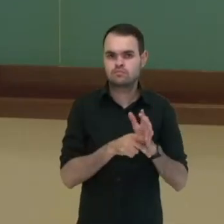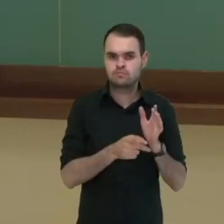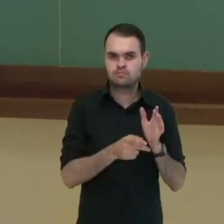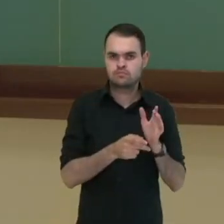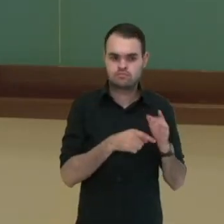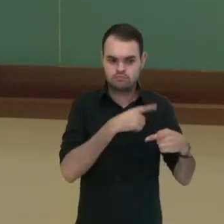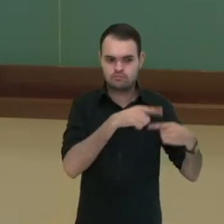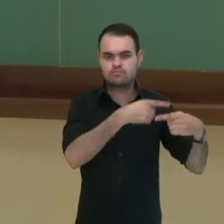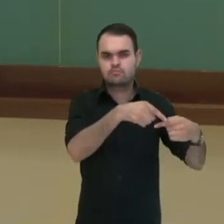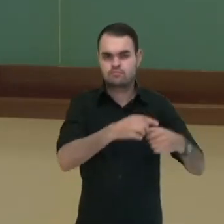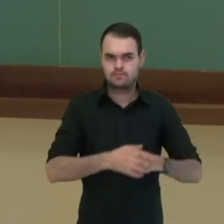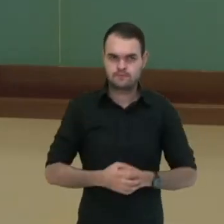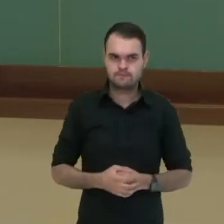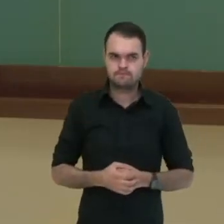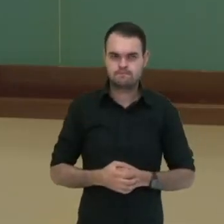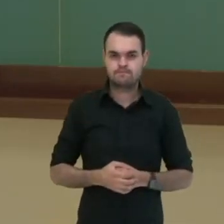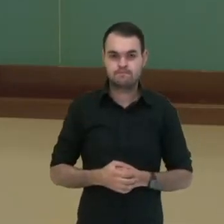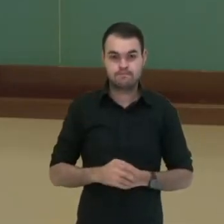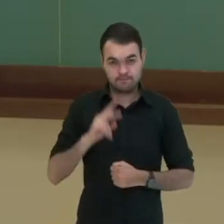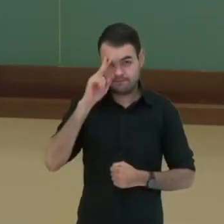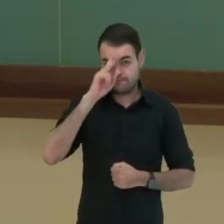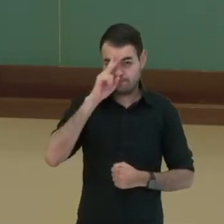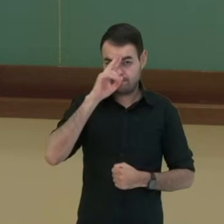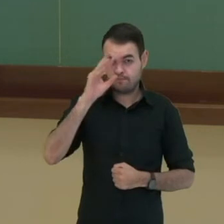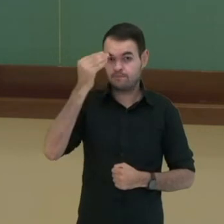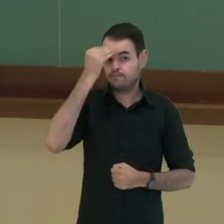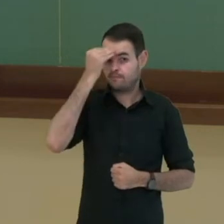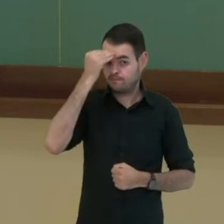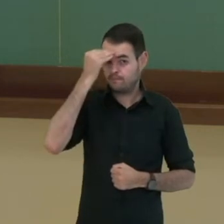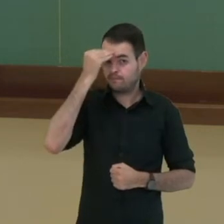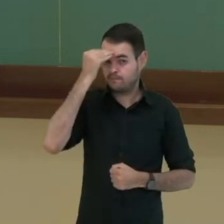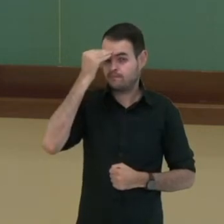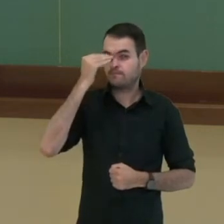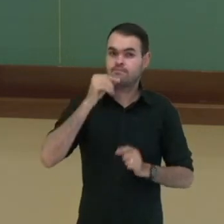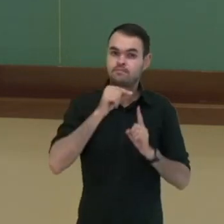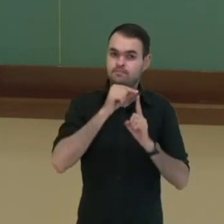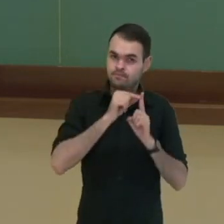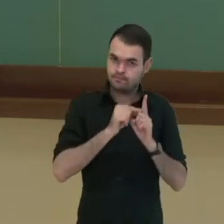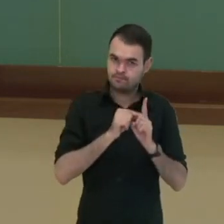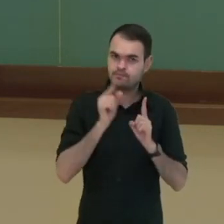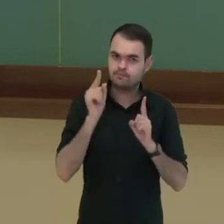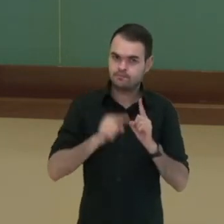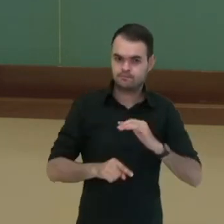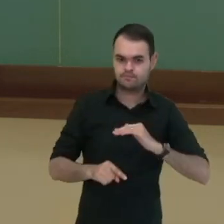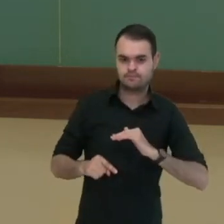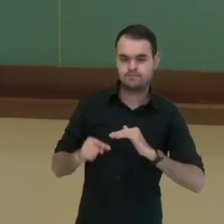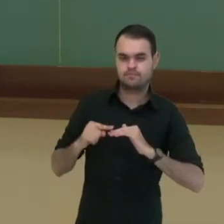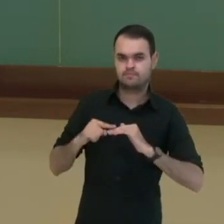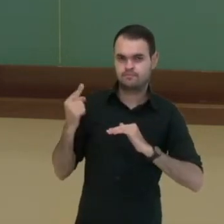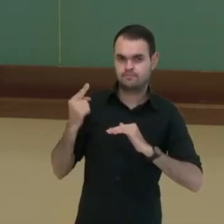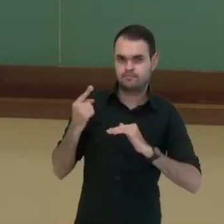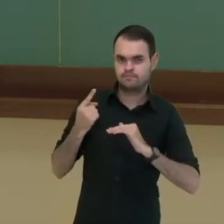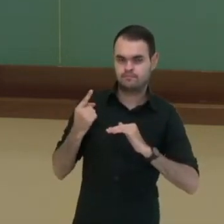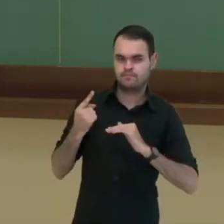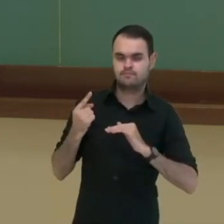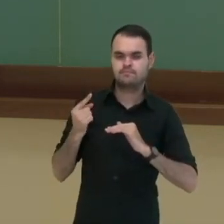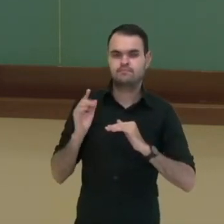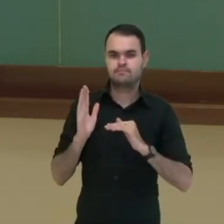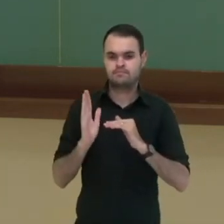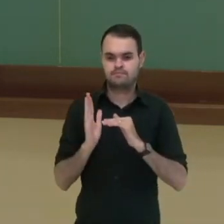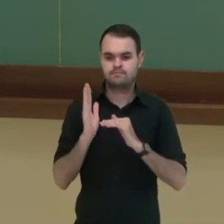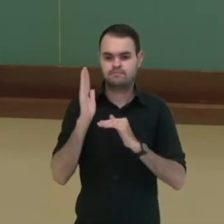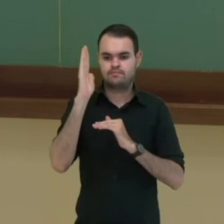ok? Então, lembra lá que a professora falou que a espécie, né, era o primeiro táxon, a